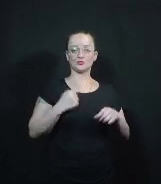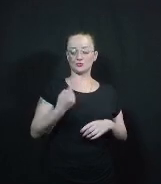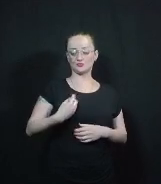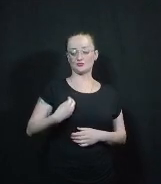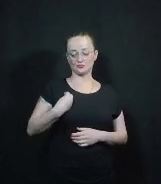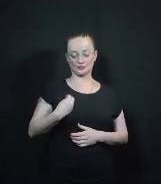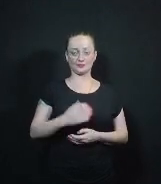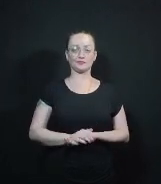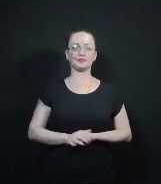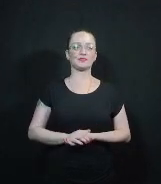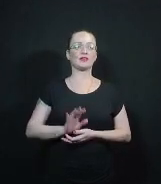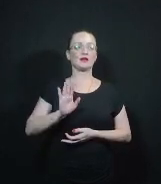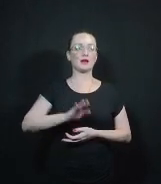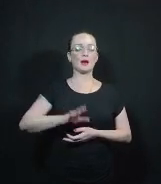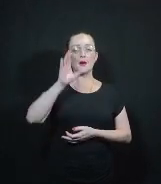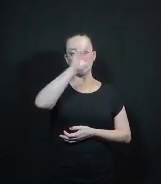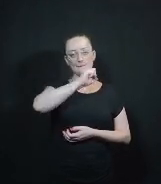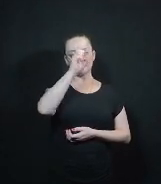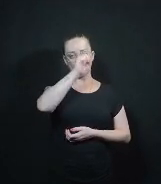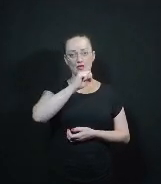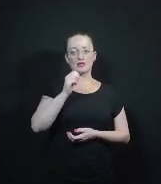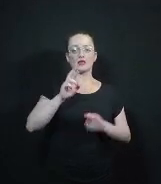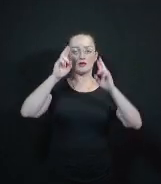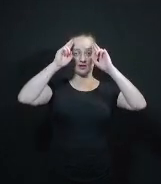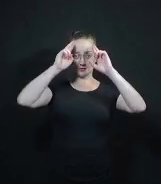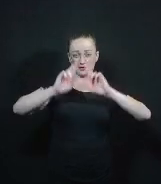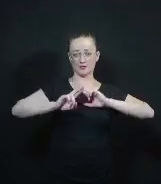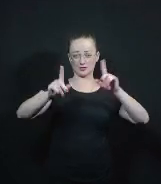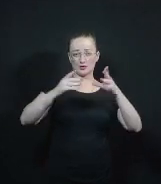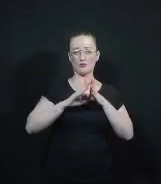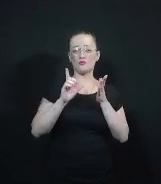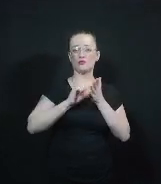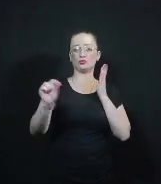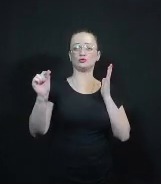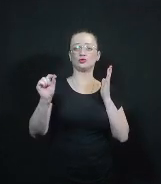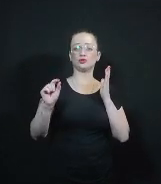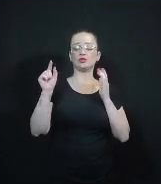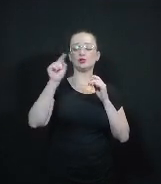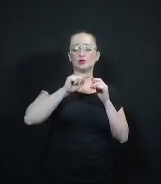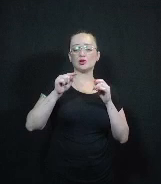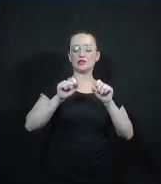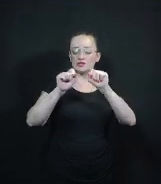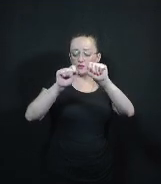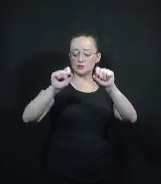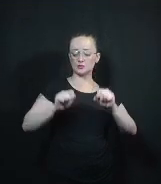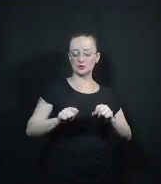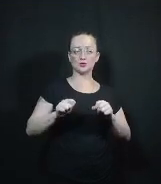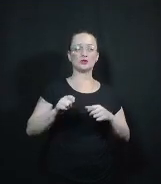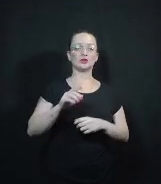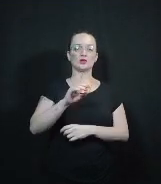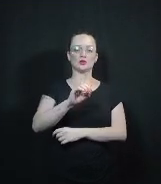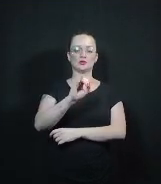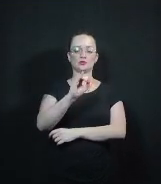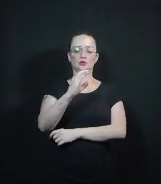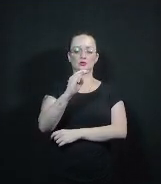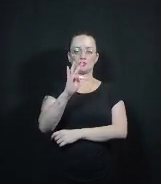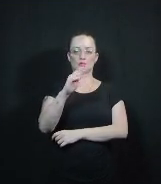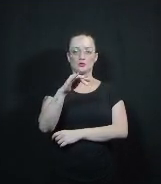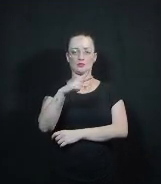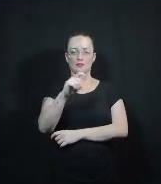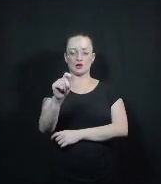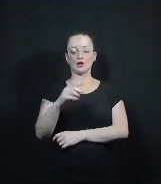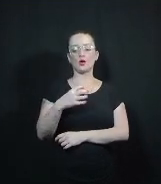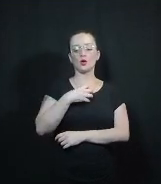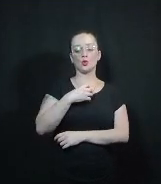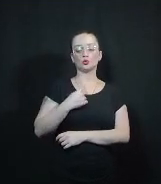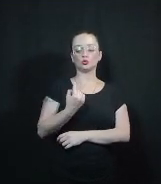envolvido, aprender a respeitar a diferença e fugir dessas estruturas dicotômicas na qual a única